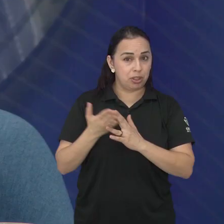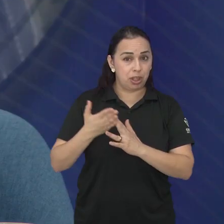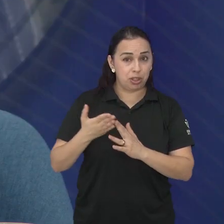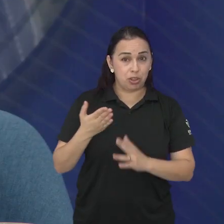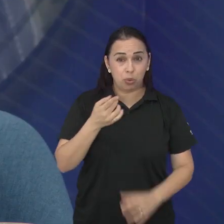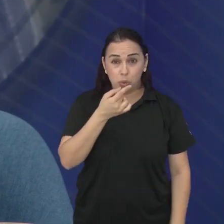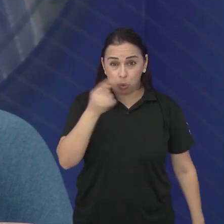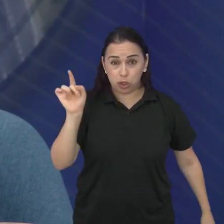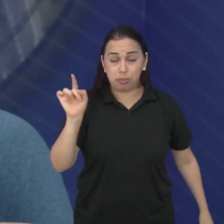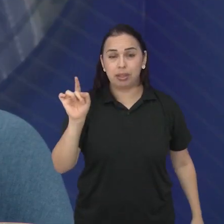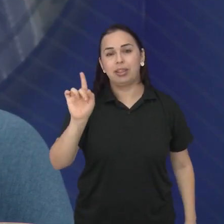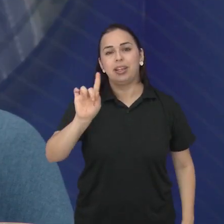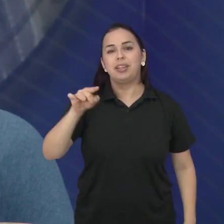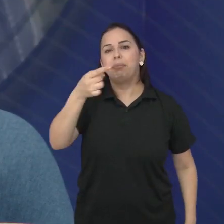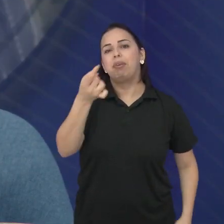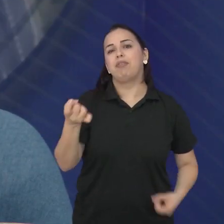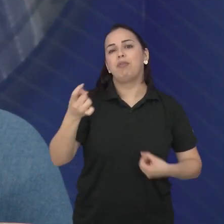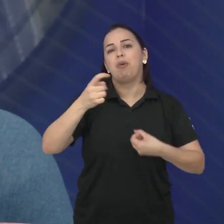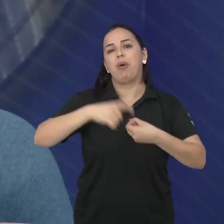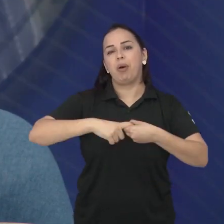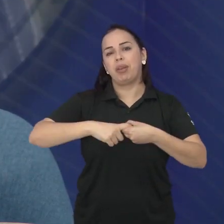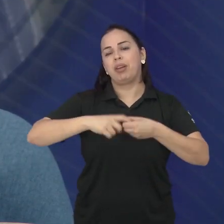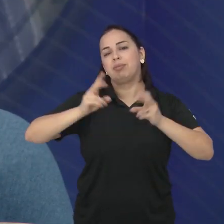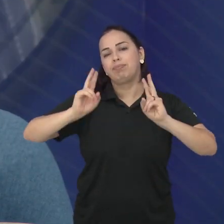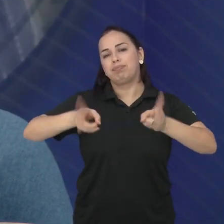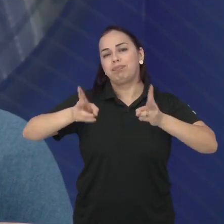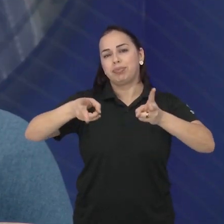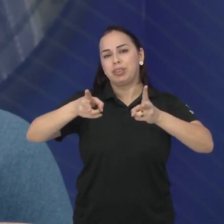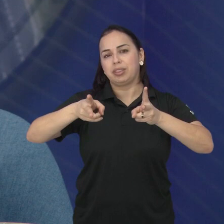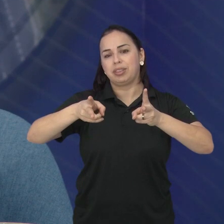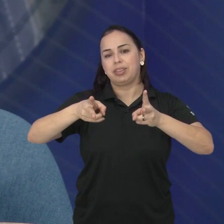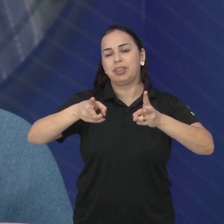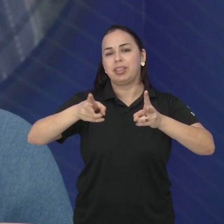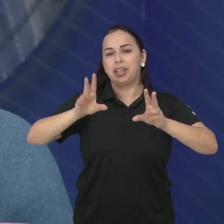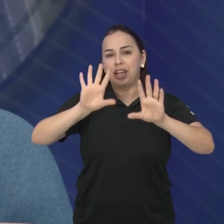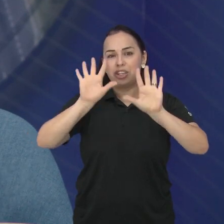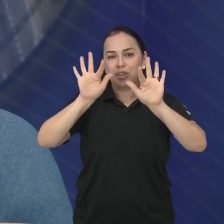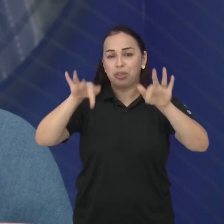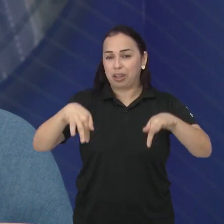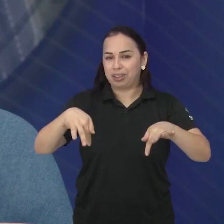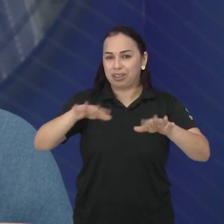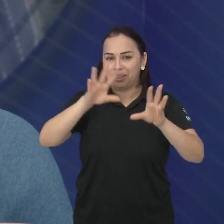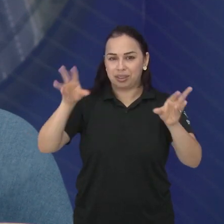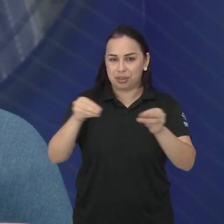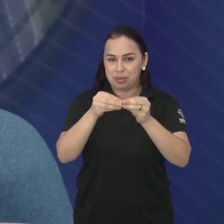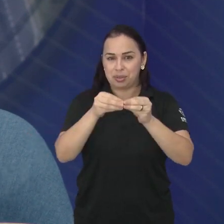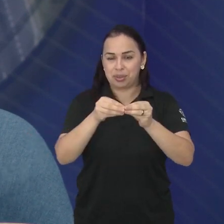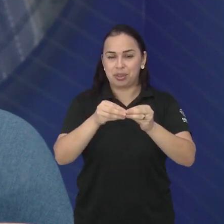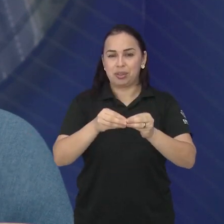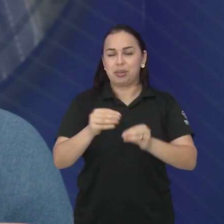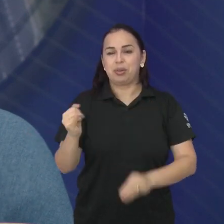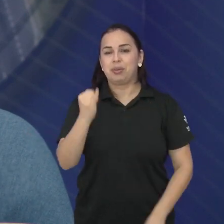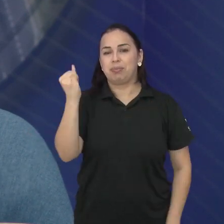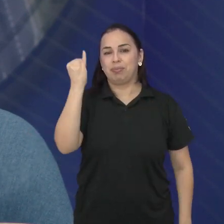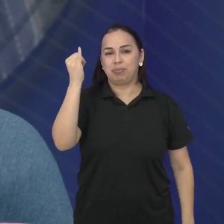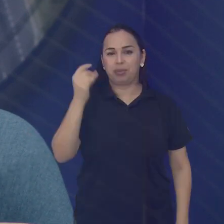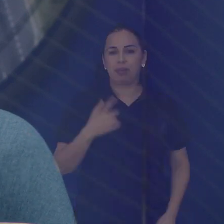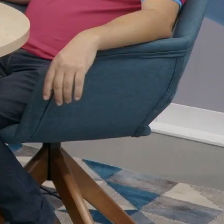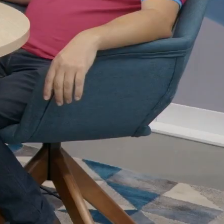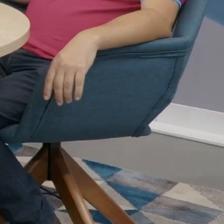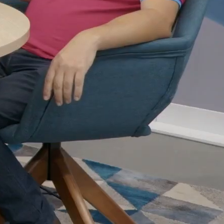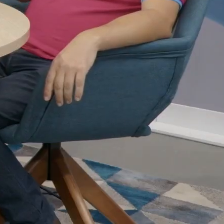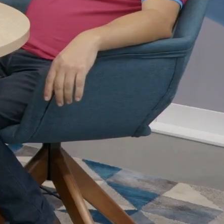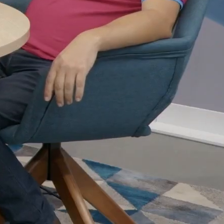pausa, nossa última de hoje, e daqui a pouquinho a gente continua, faz uma conclusão aqui desse assunto tão importante. Voltamos já já.